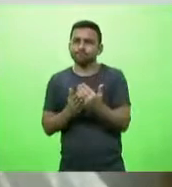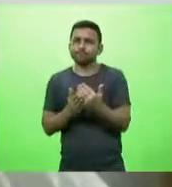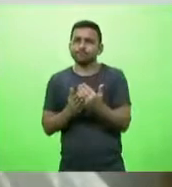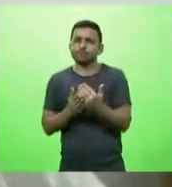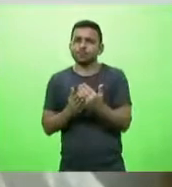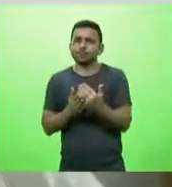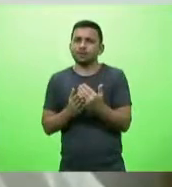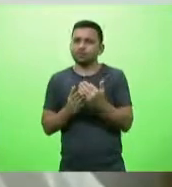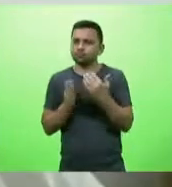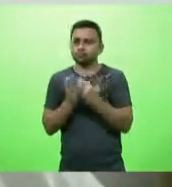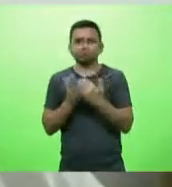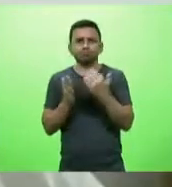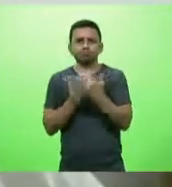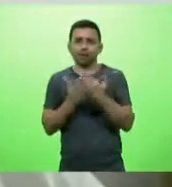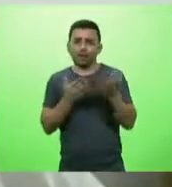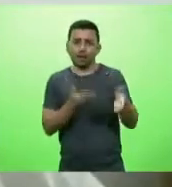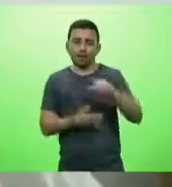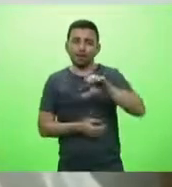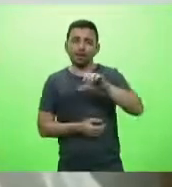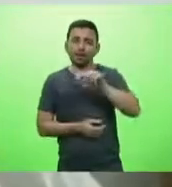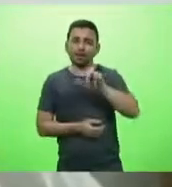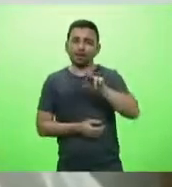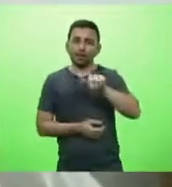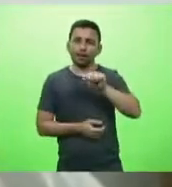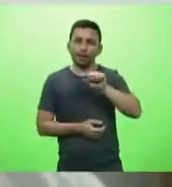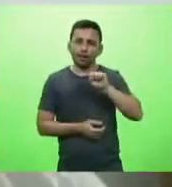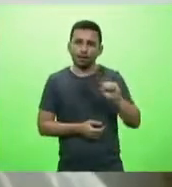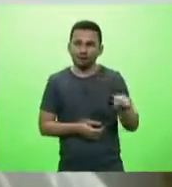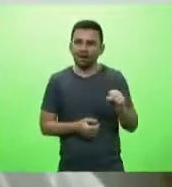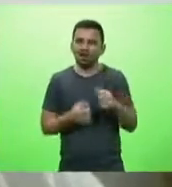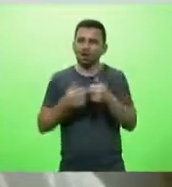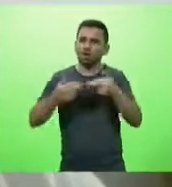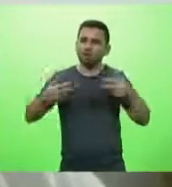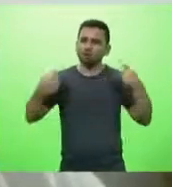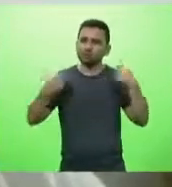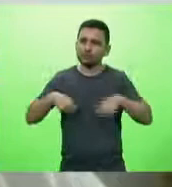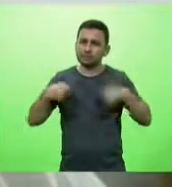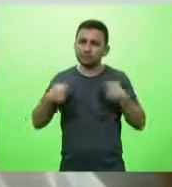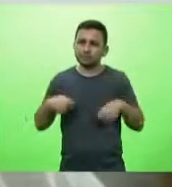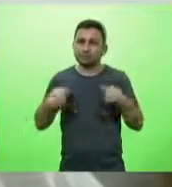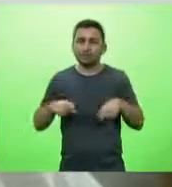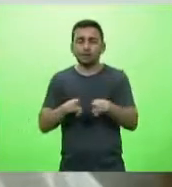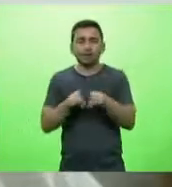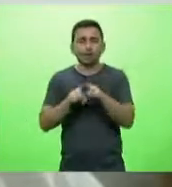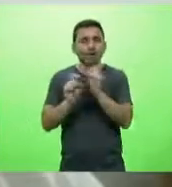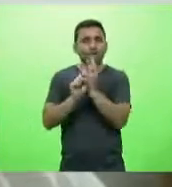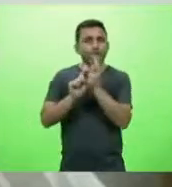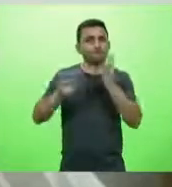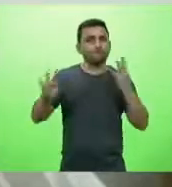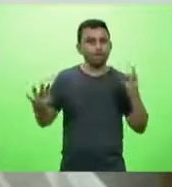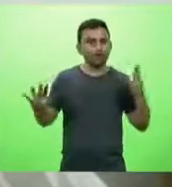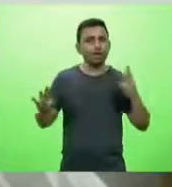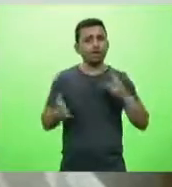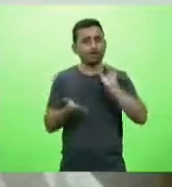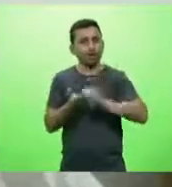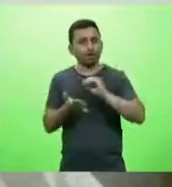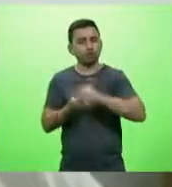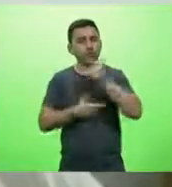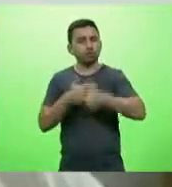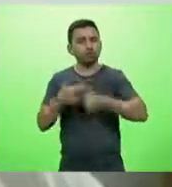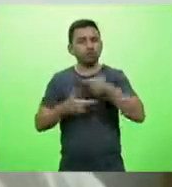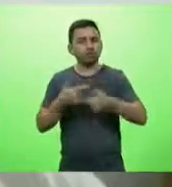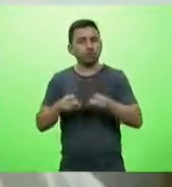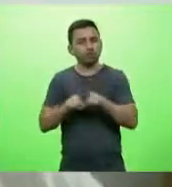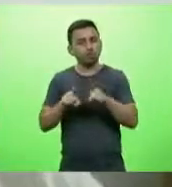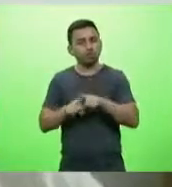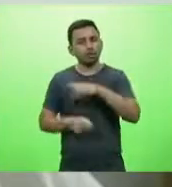juntas ao CRAS de benefícios eventuais, aumentou a fila dos desempregados, a diminuição da